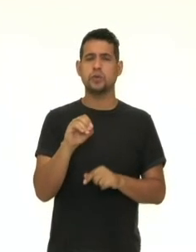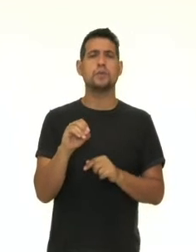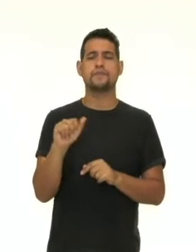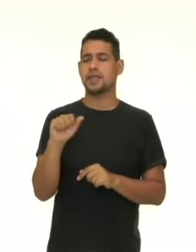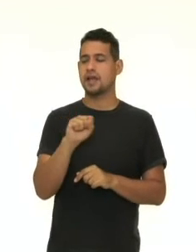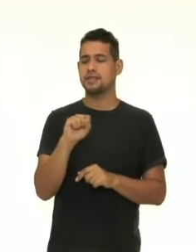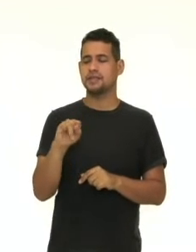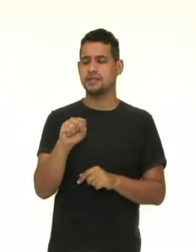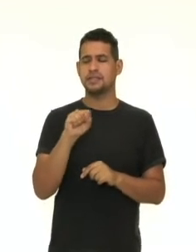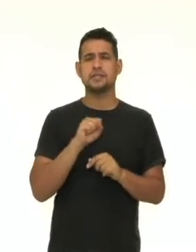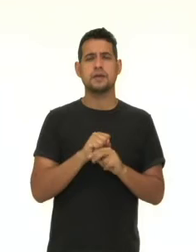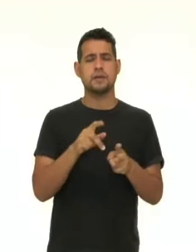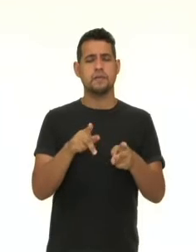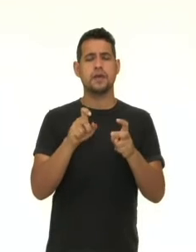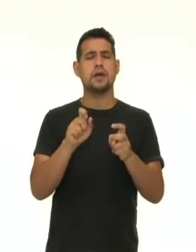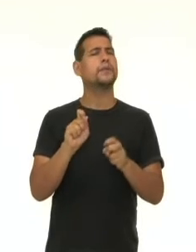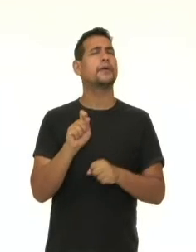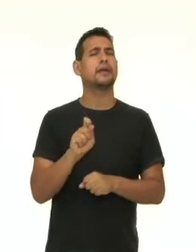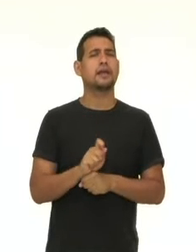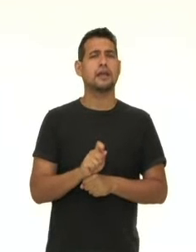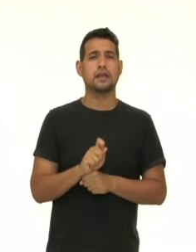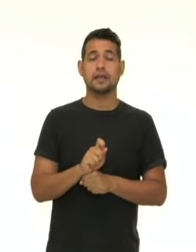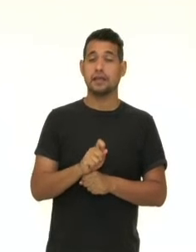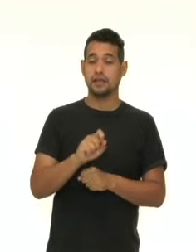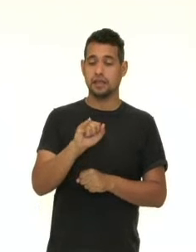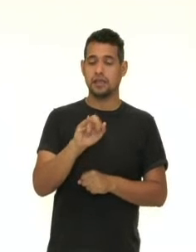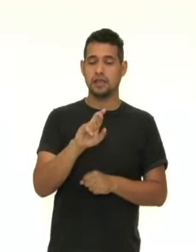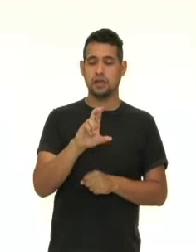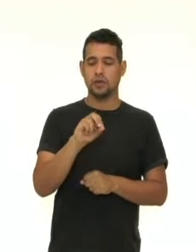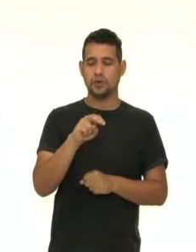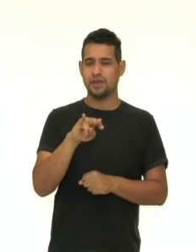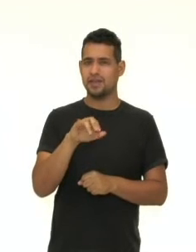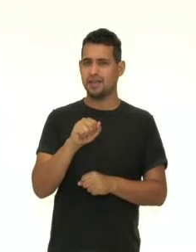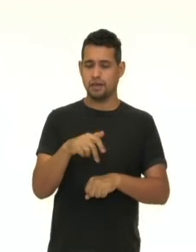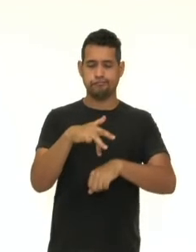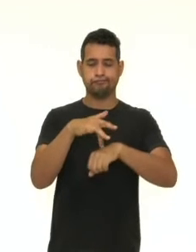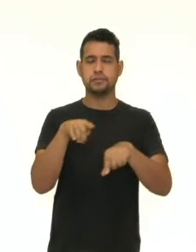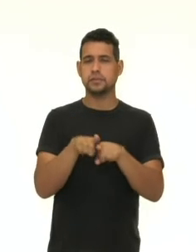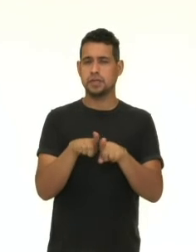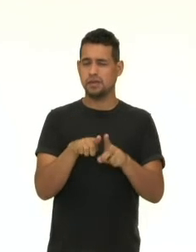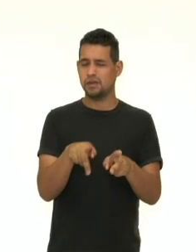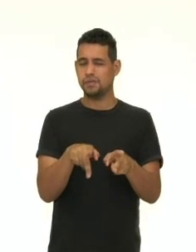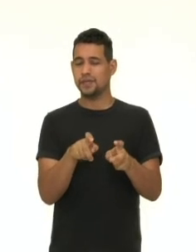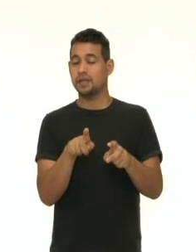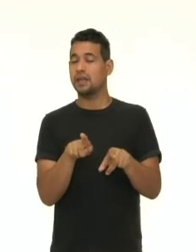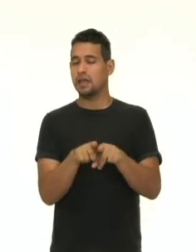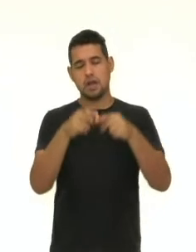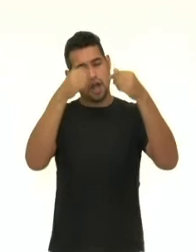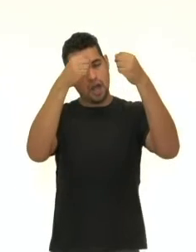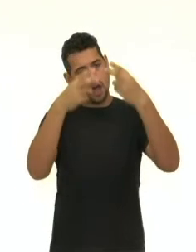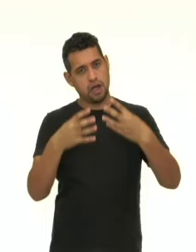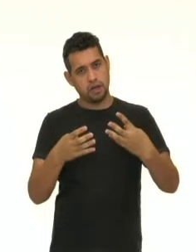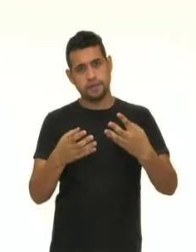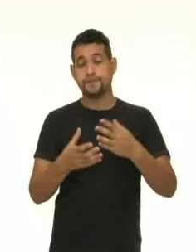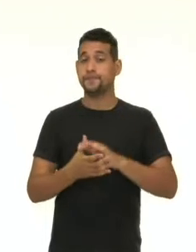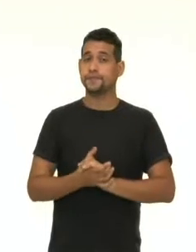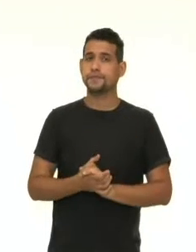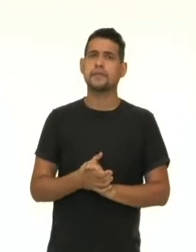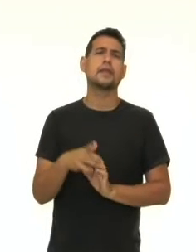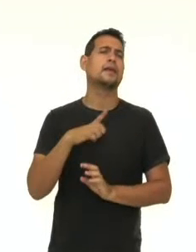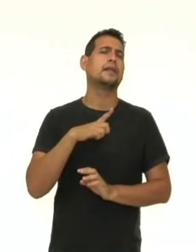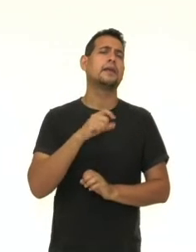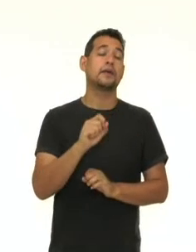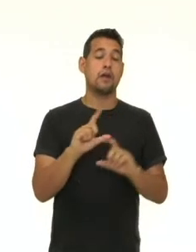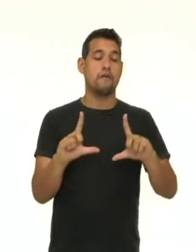perceber um claro traço de ironia nas descrições e nas narrativas. Aqui temos